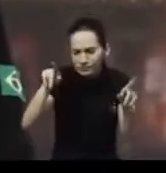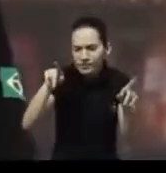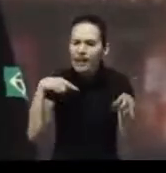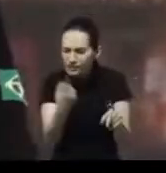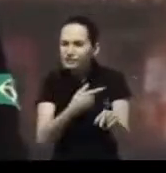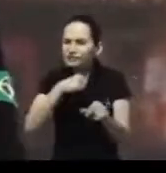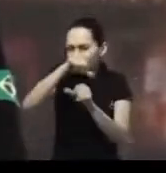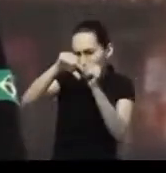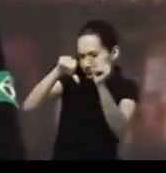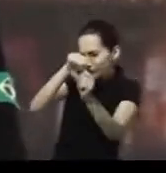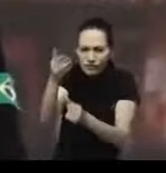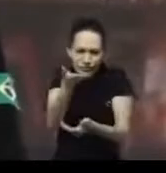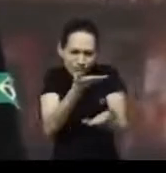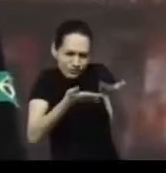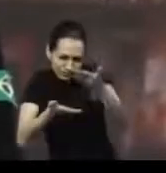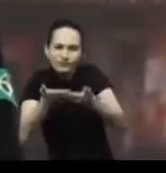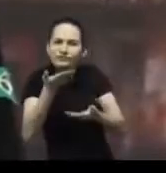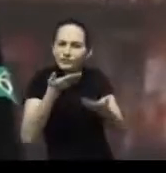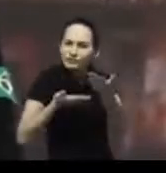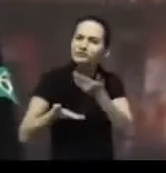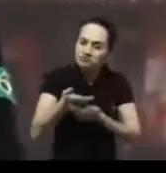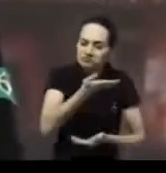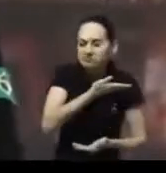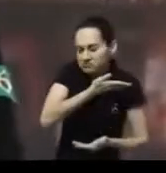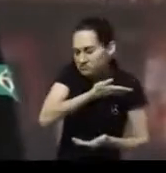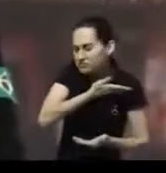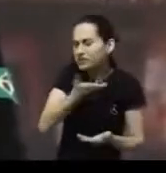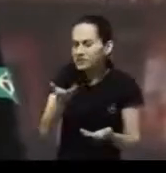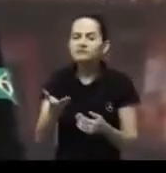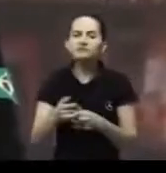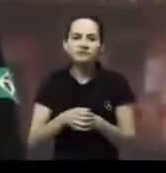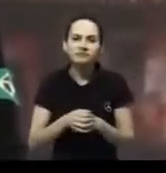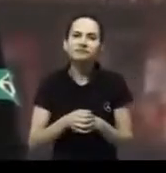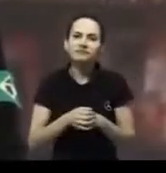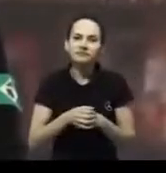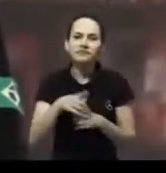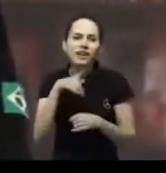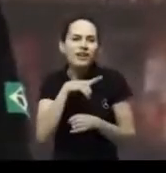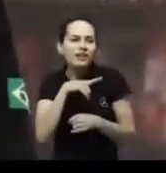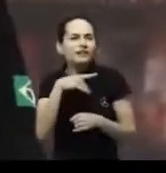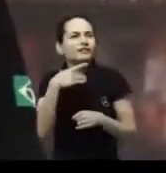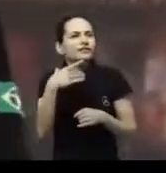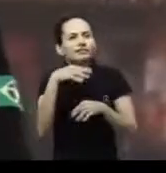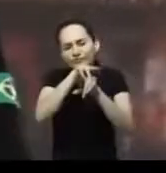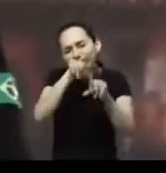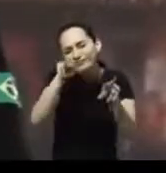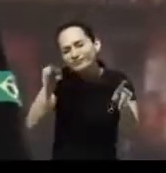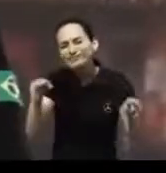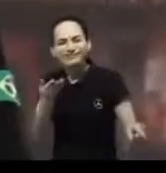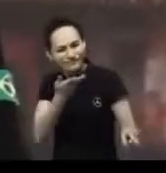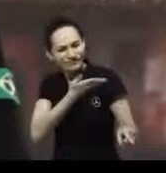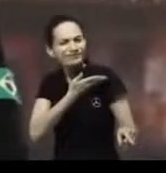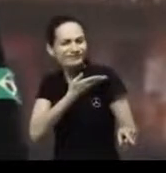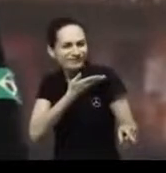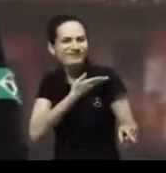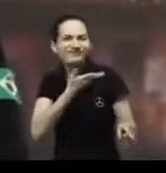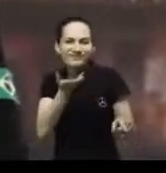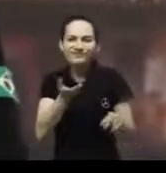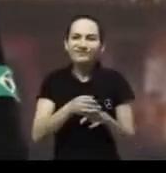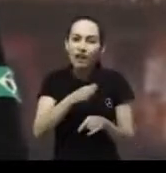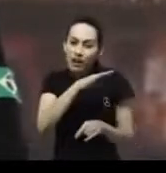se modifica né interagindo aqui dentro formei muitos amigos não pessoa